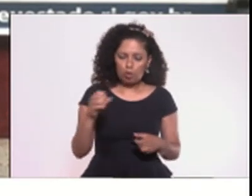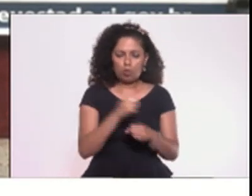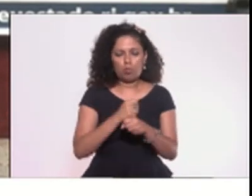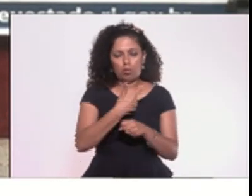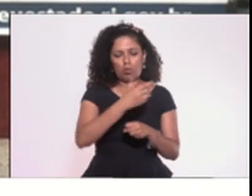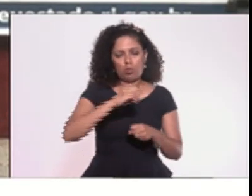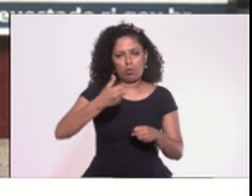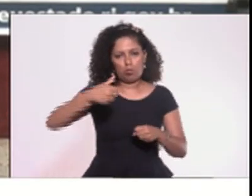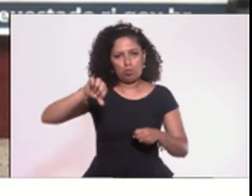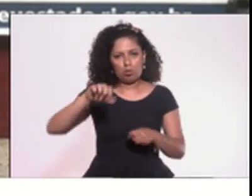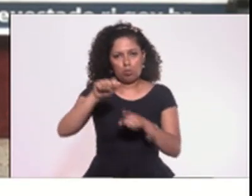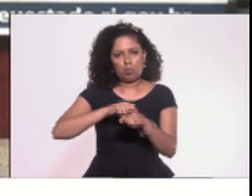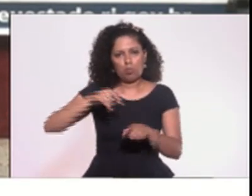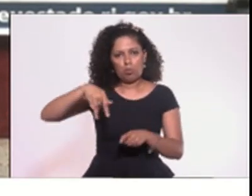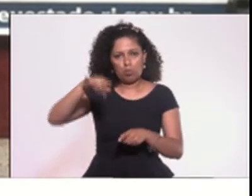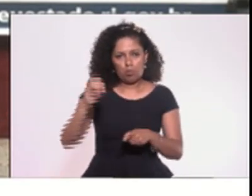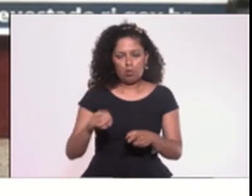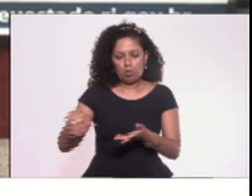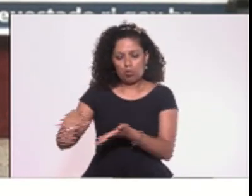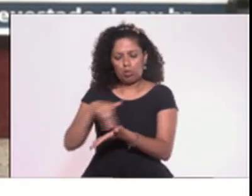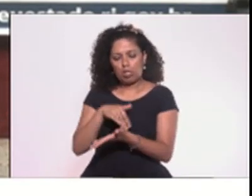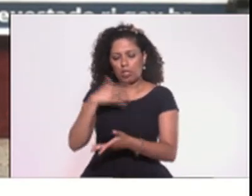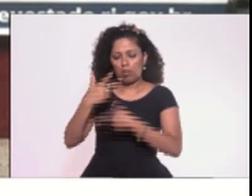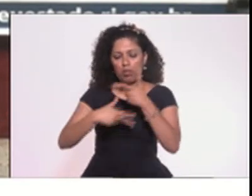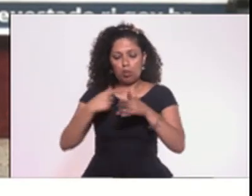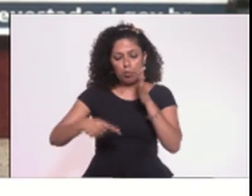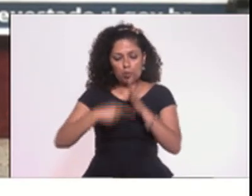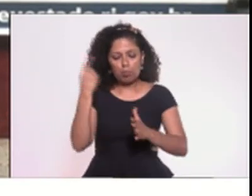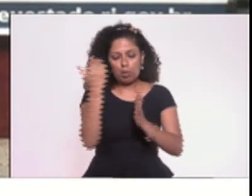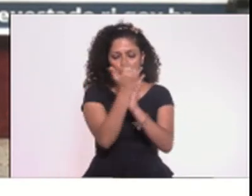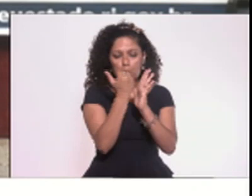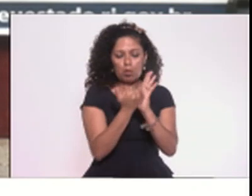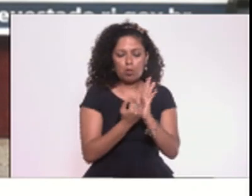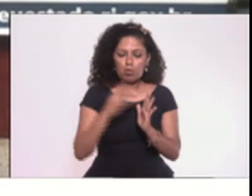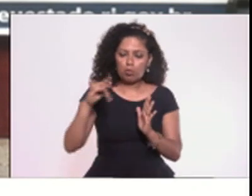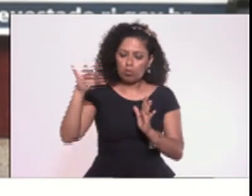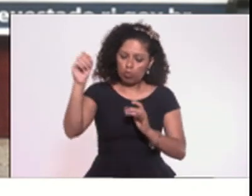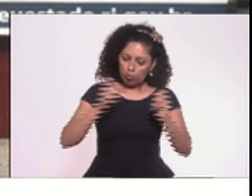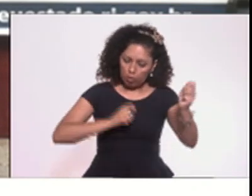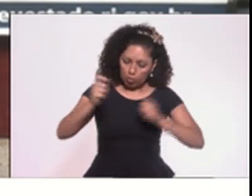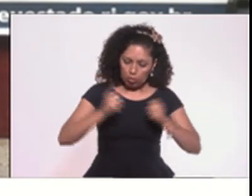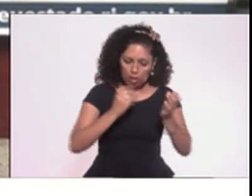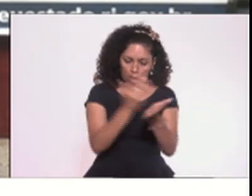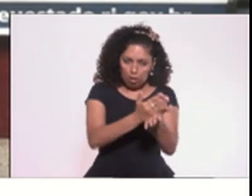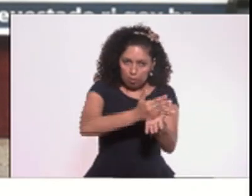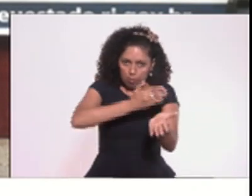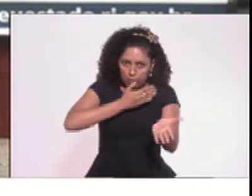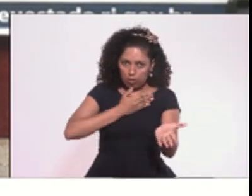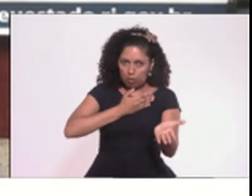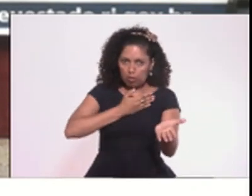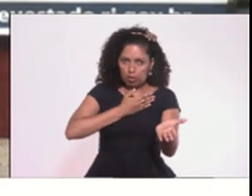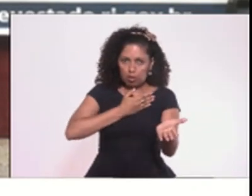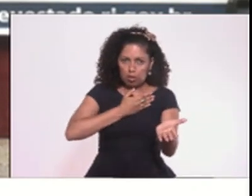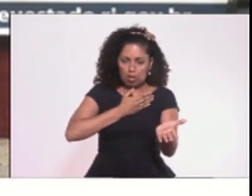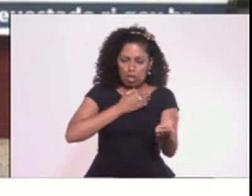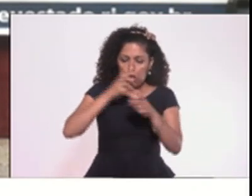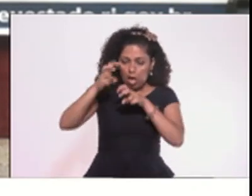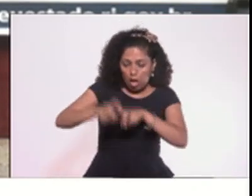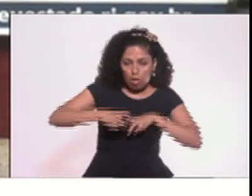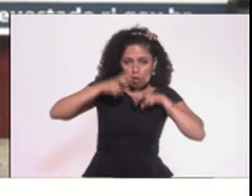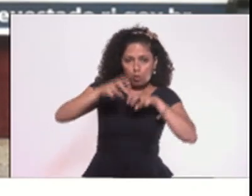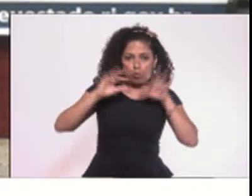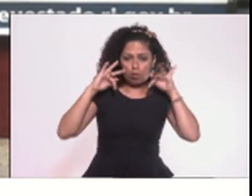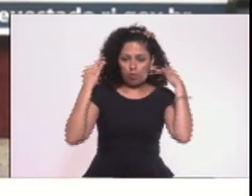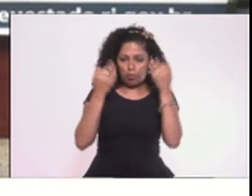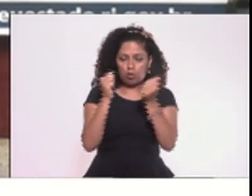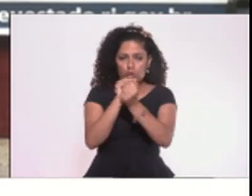o secretário Schwank lançou o primeiro programa de bioeconomia com recorte para a agricultura familiar e